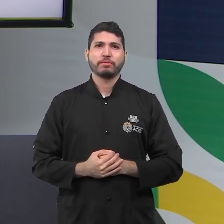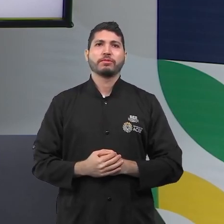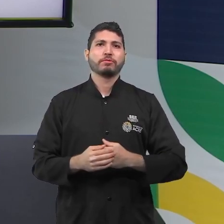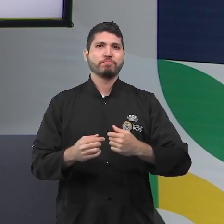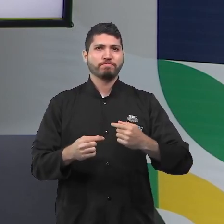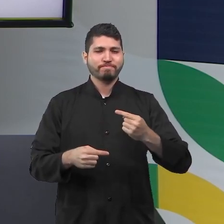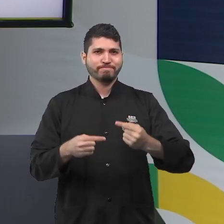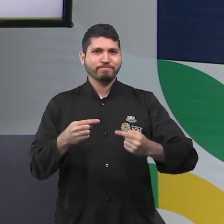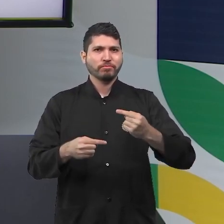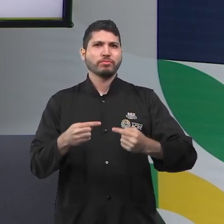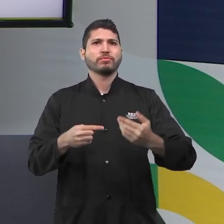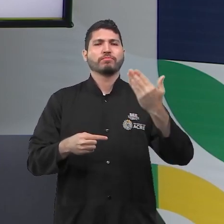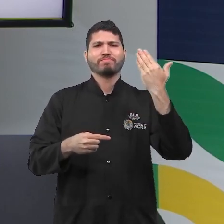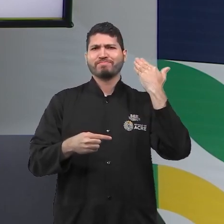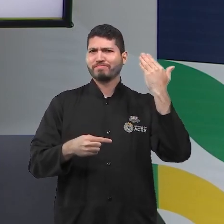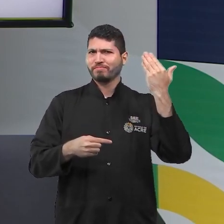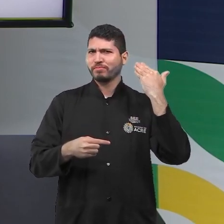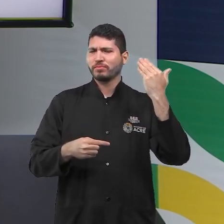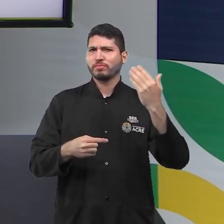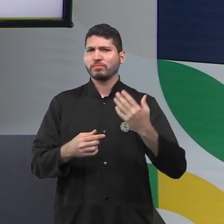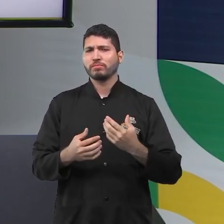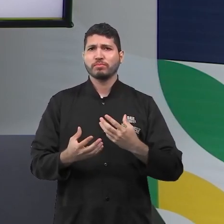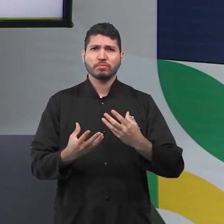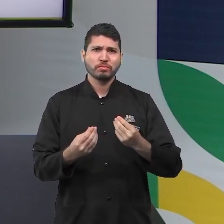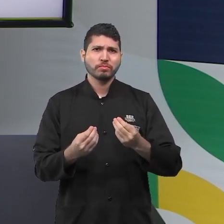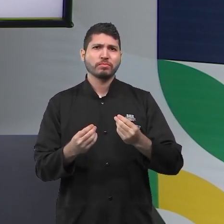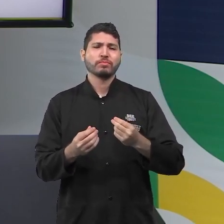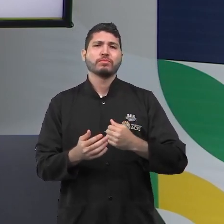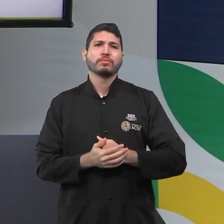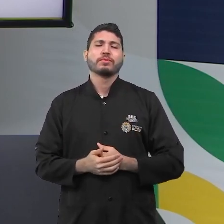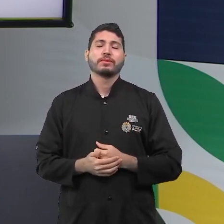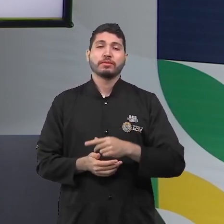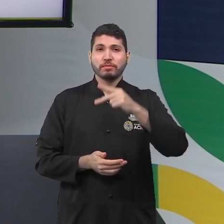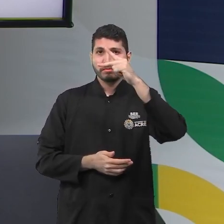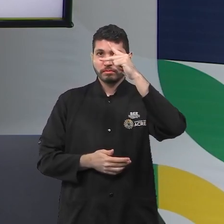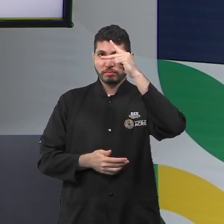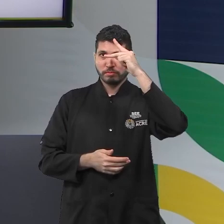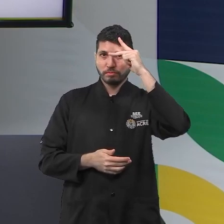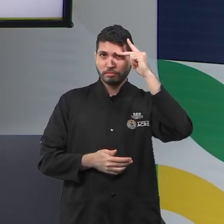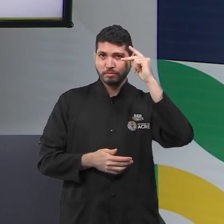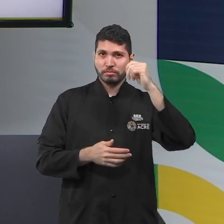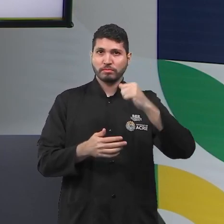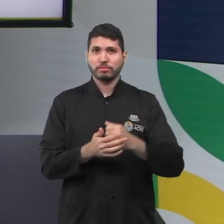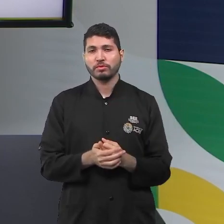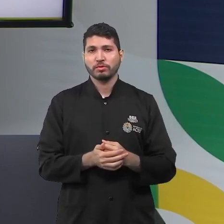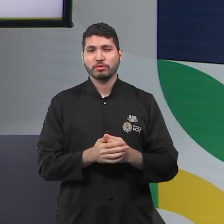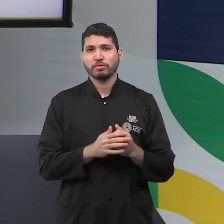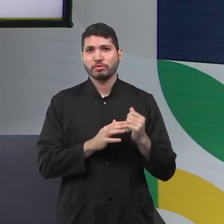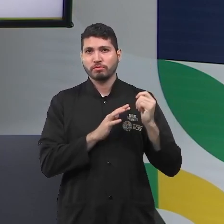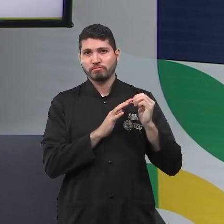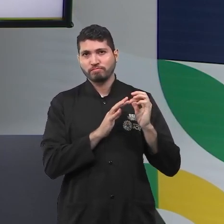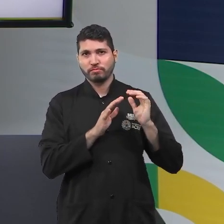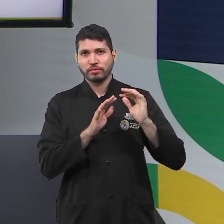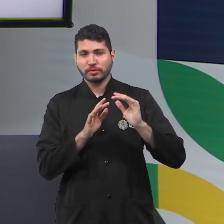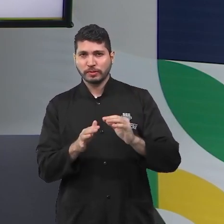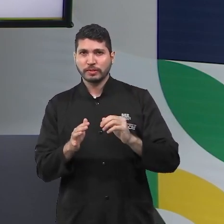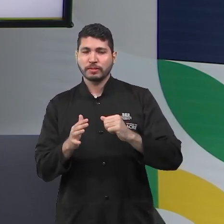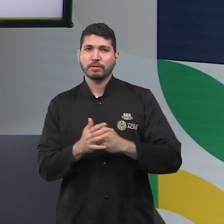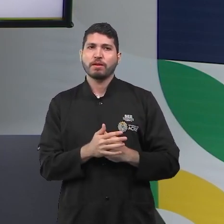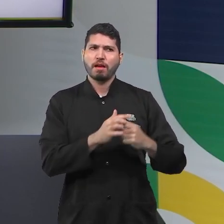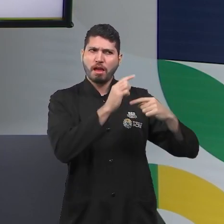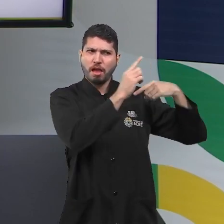polêmicas na época, o ser humano encontrado aqui na América era descendente de Adão e Eva, como